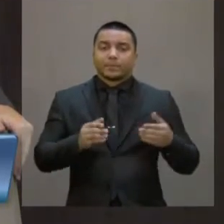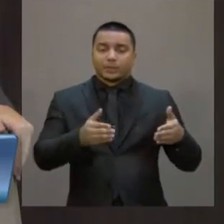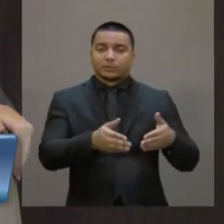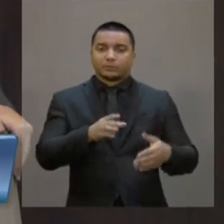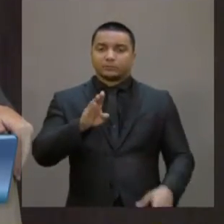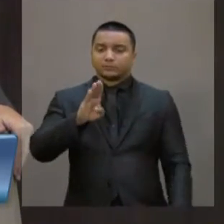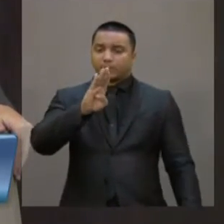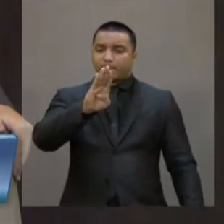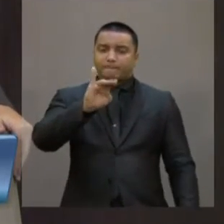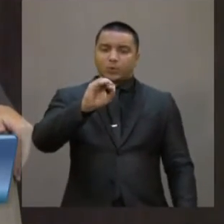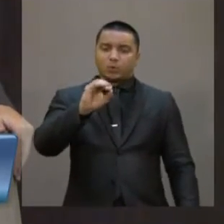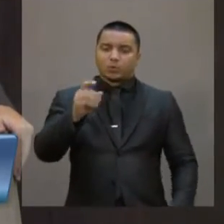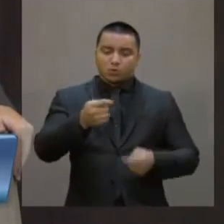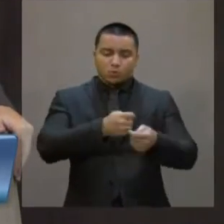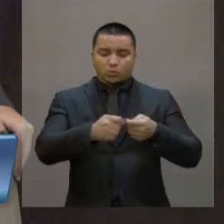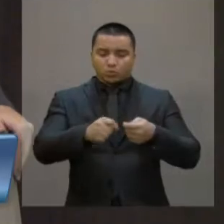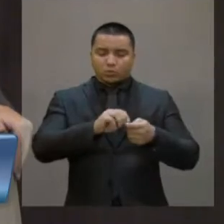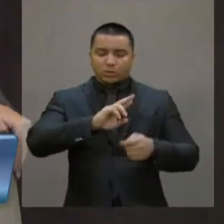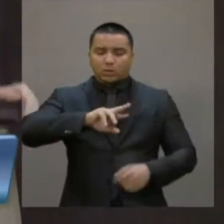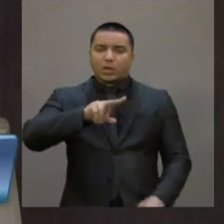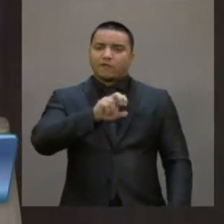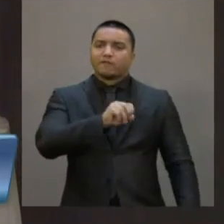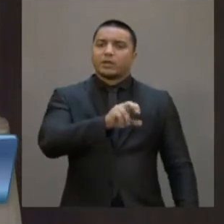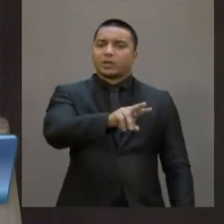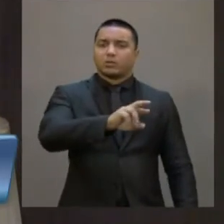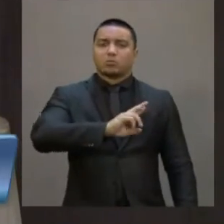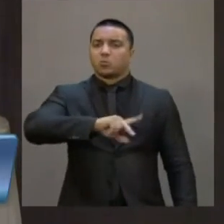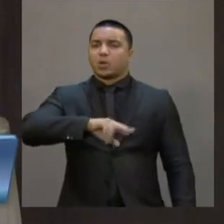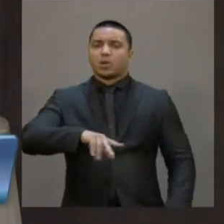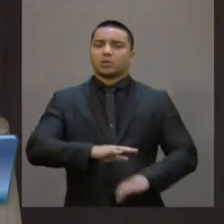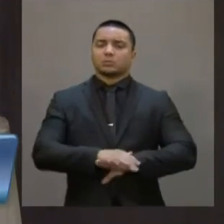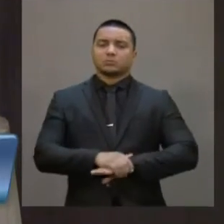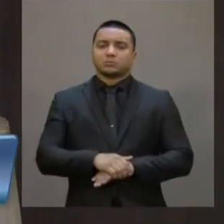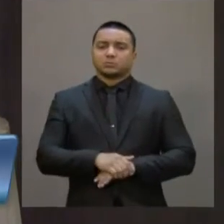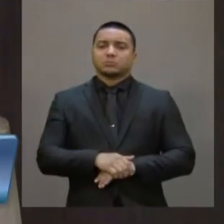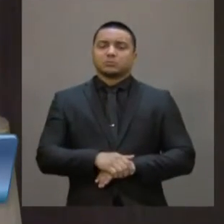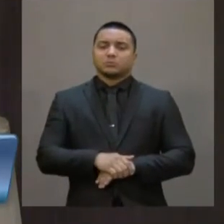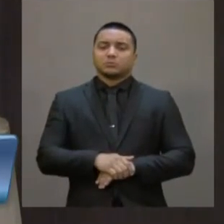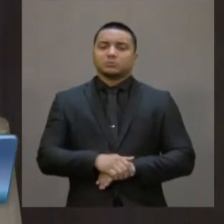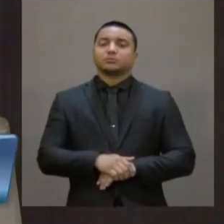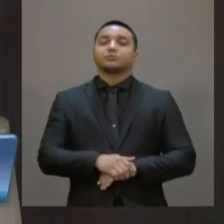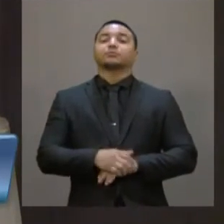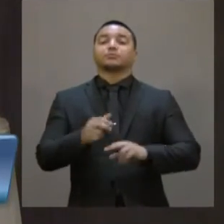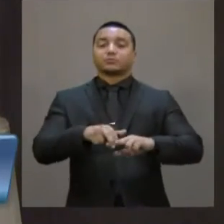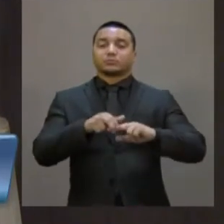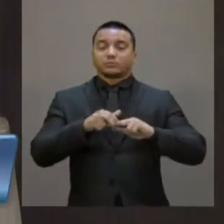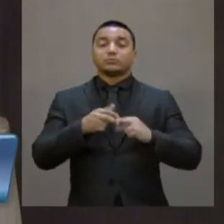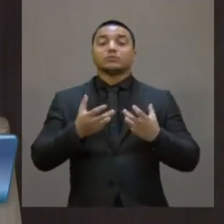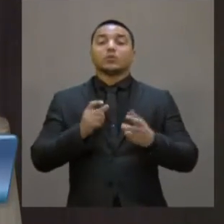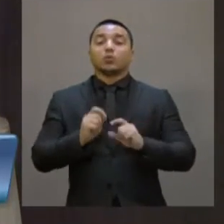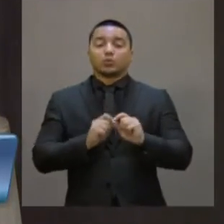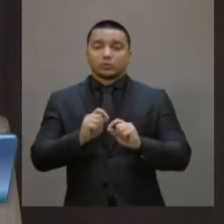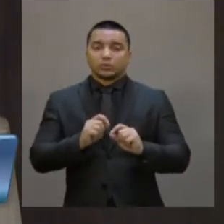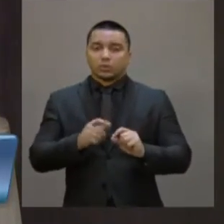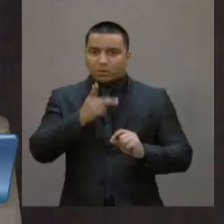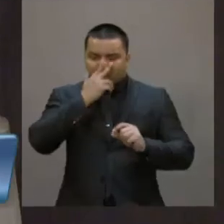de biocontrole sem apelar para o veneno. É por isso que eu quero me insurgir